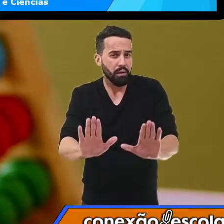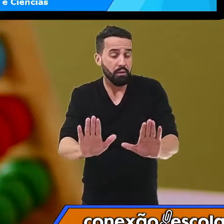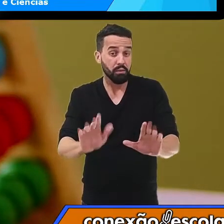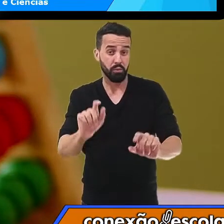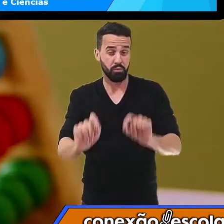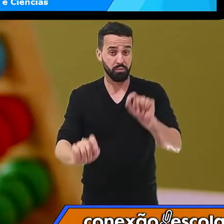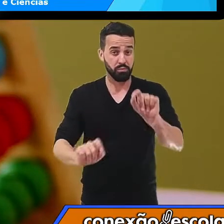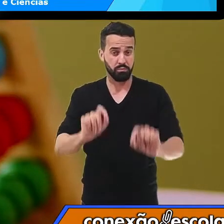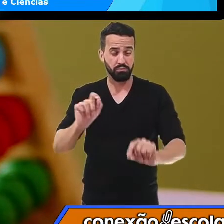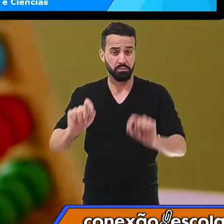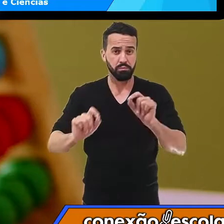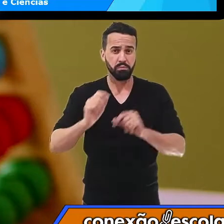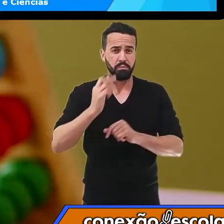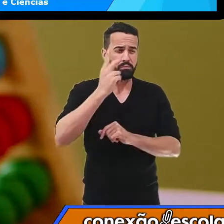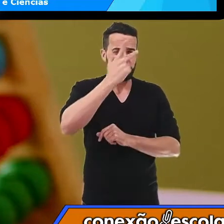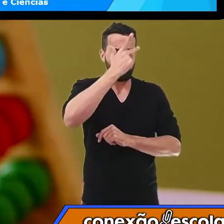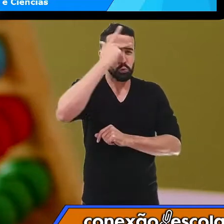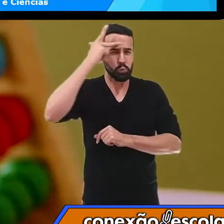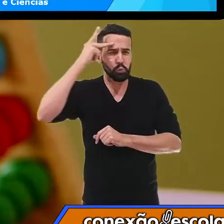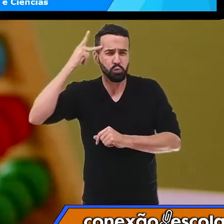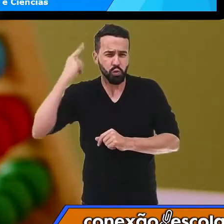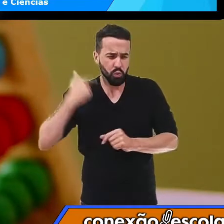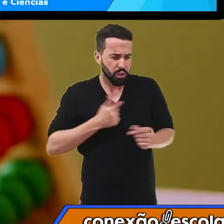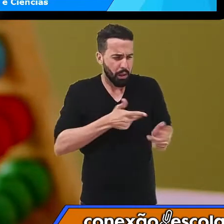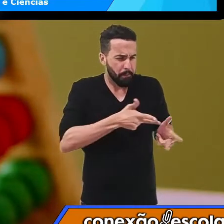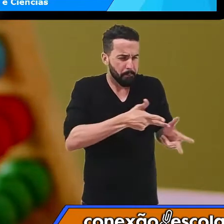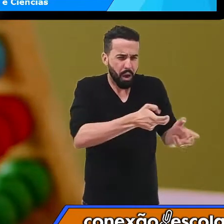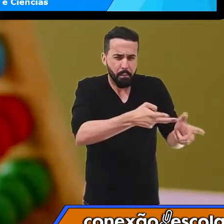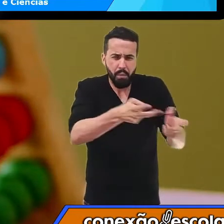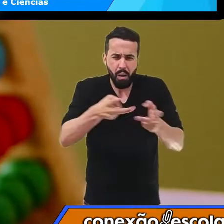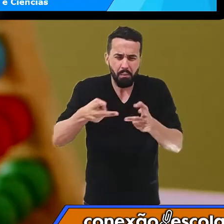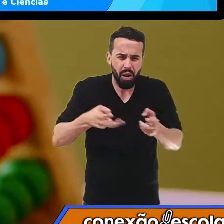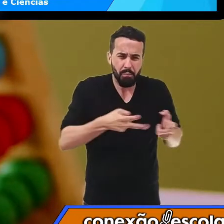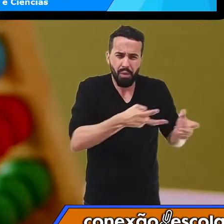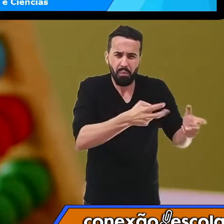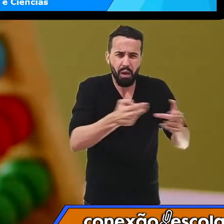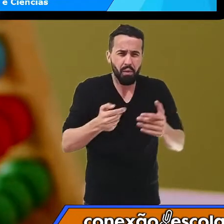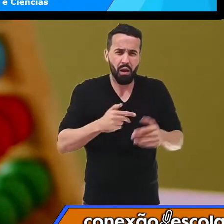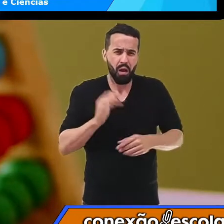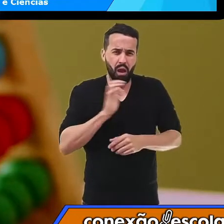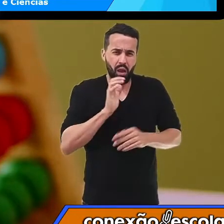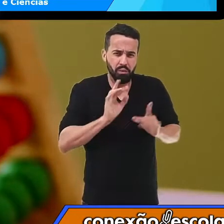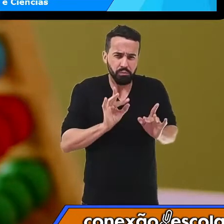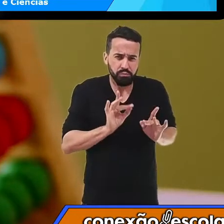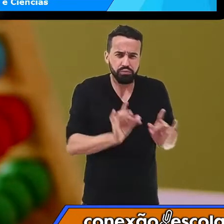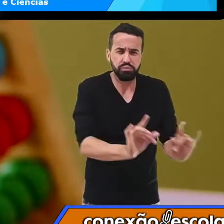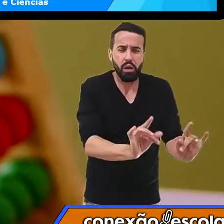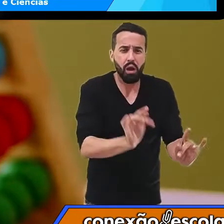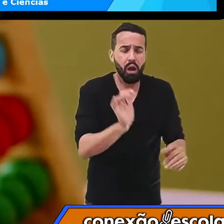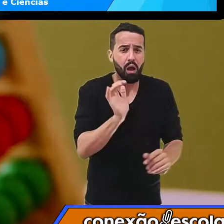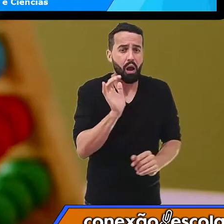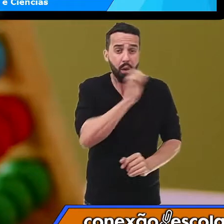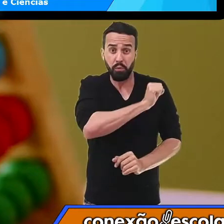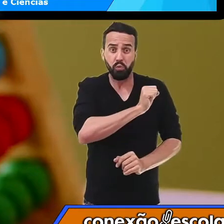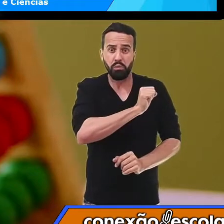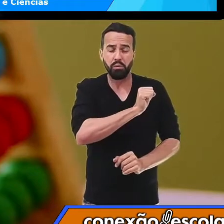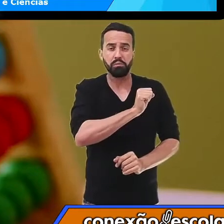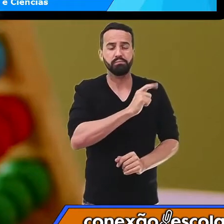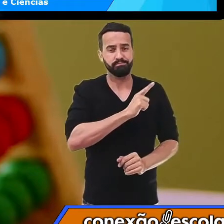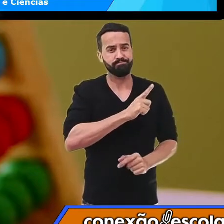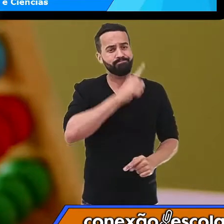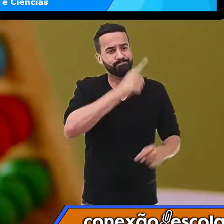o homem os consome de forma acelerada, impedindo sua